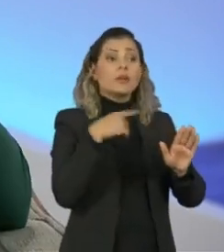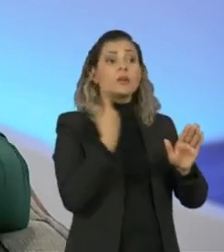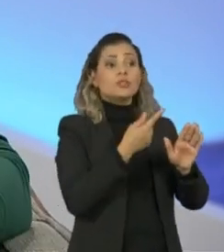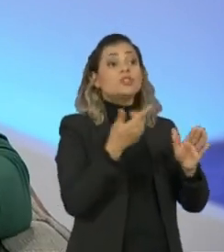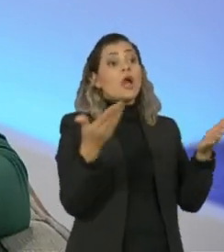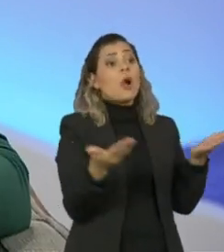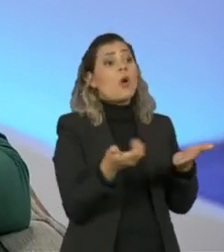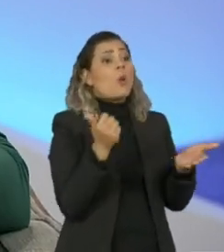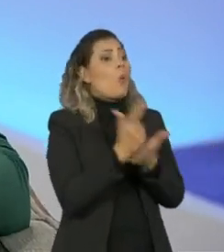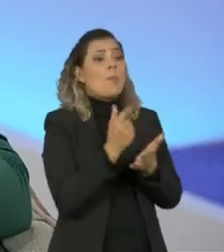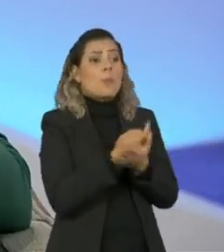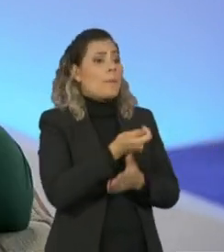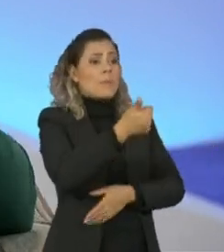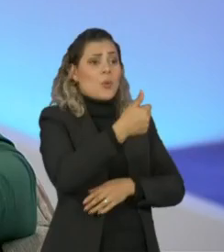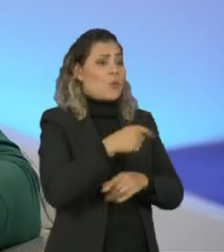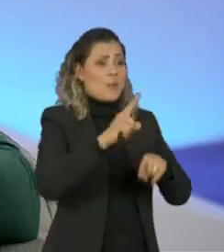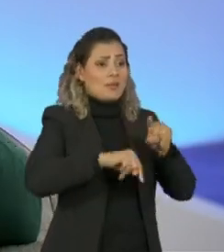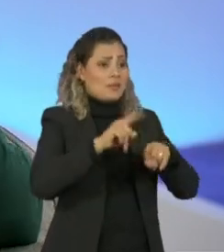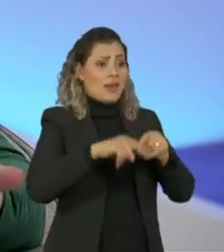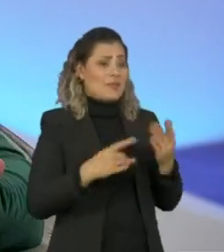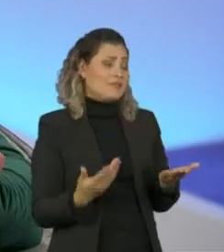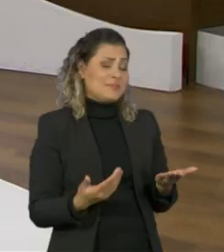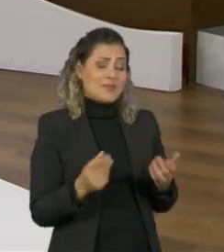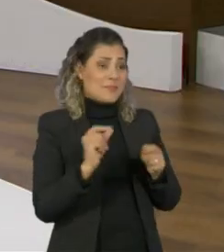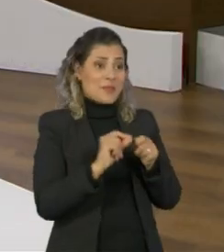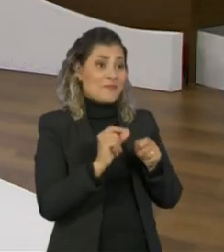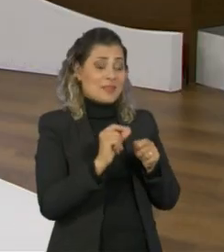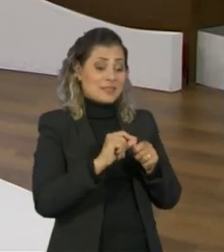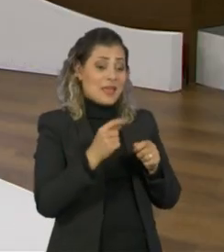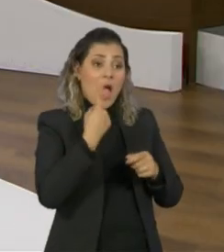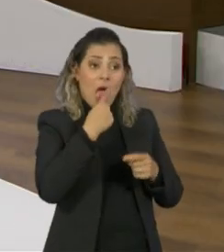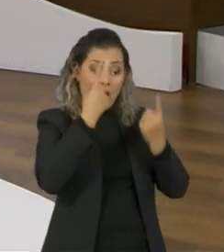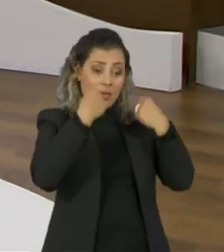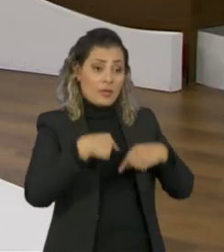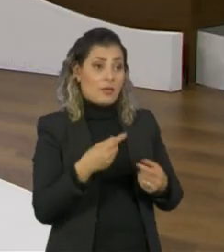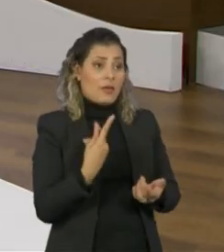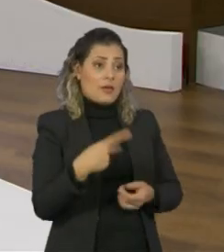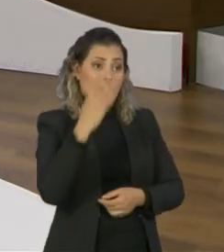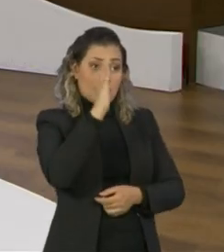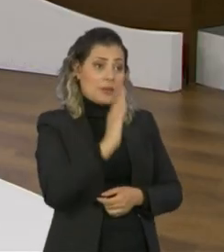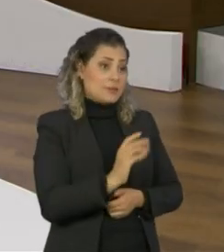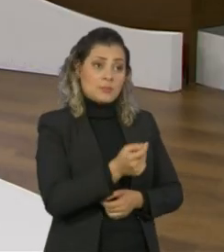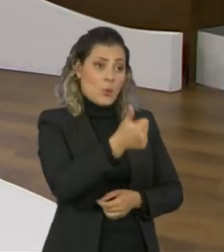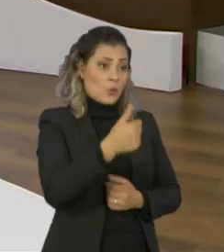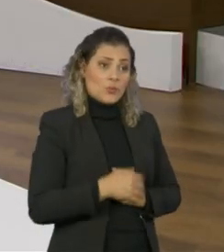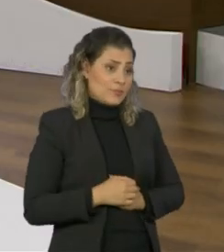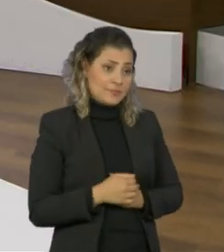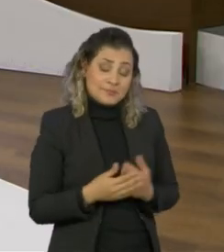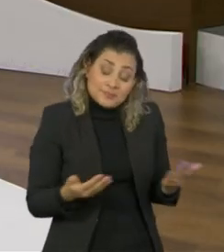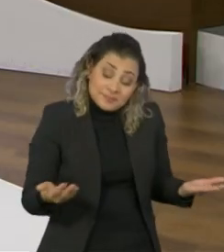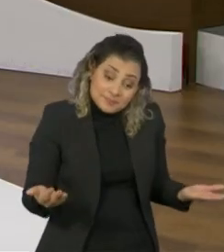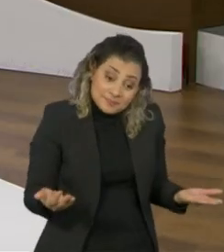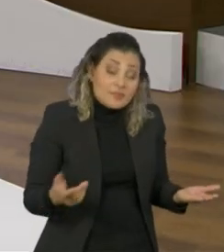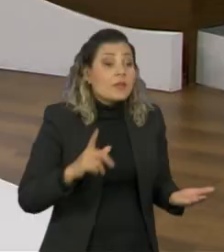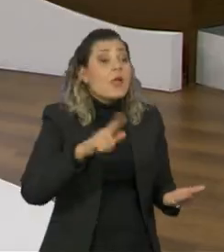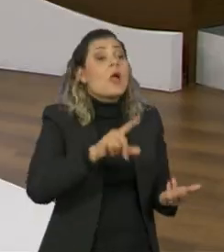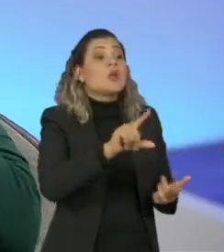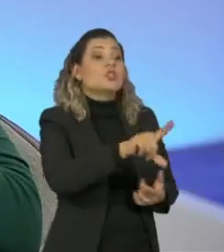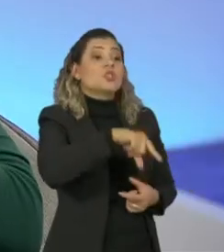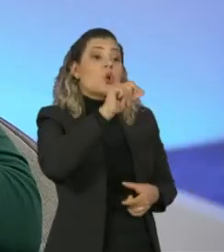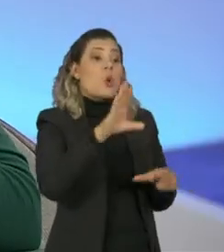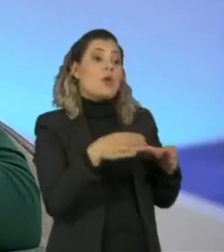comprou pouquíssimos insumos para poder ter esse teste disponível no Brasil. Isso foi uma escolha